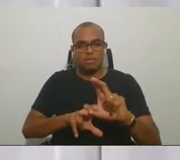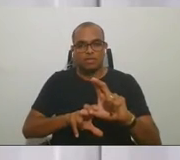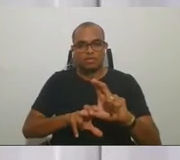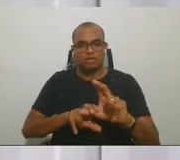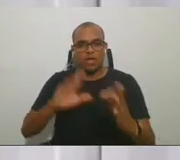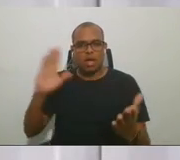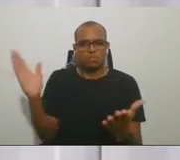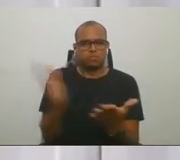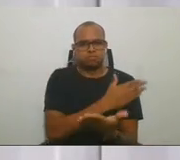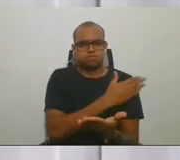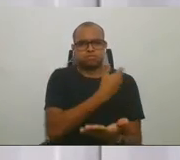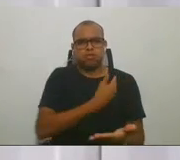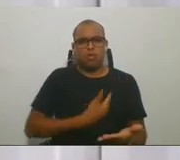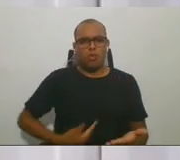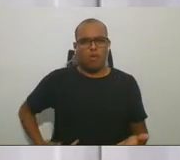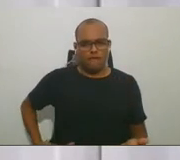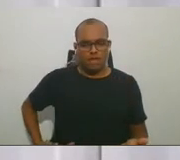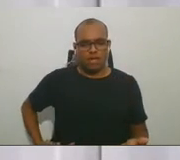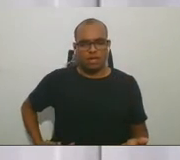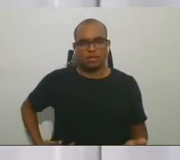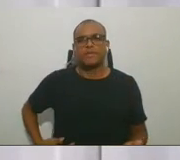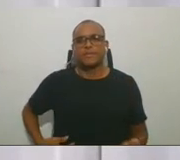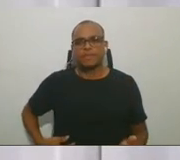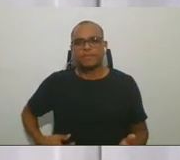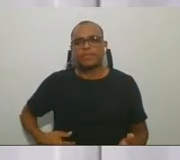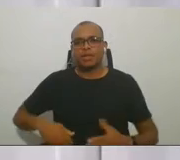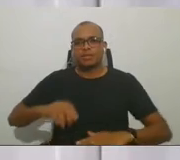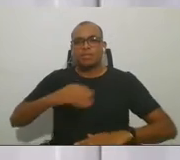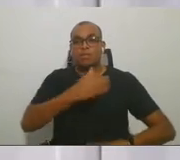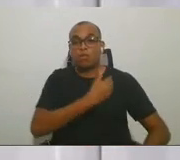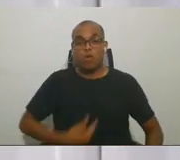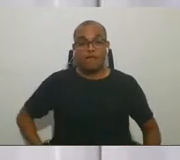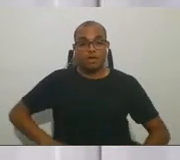governos e de tomas de Estado